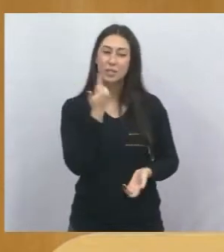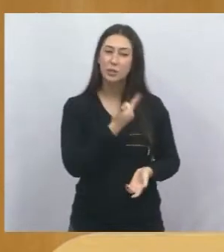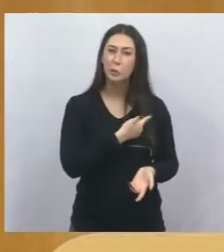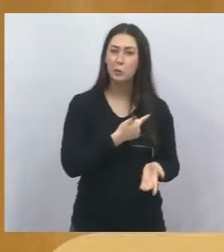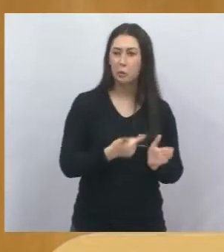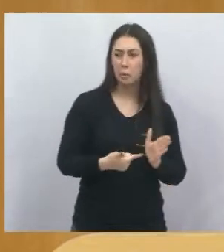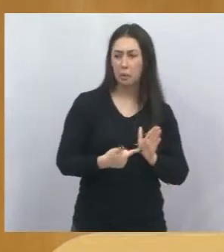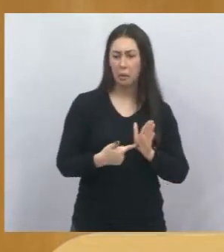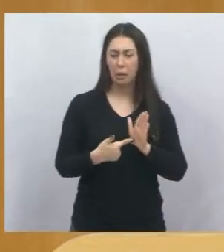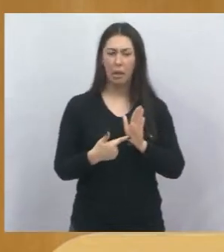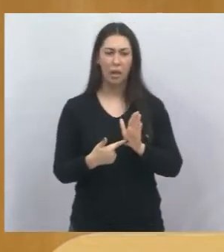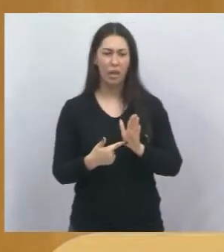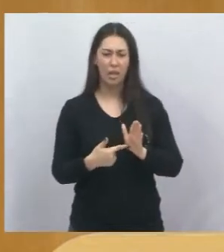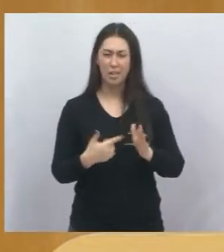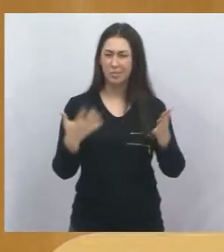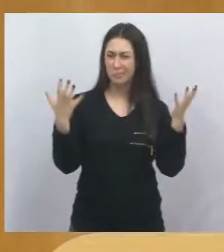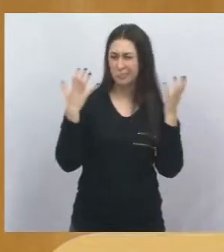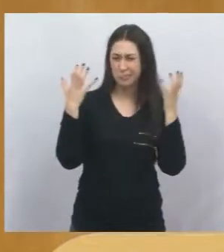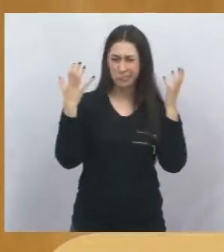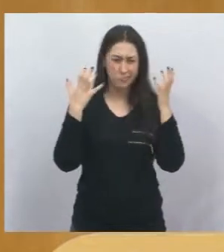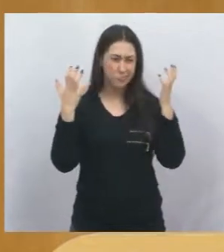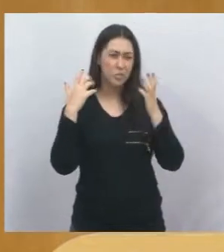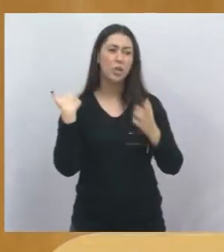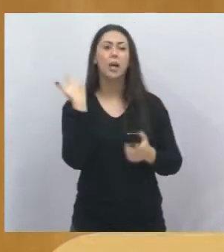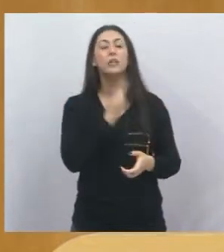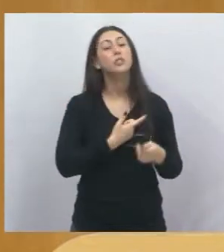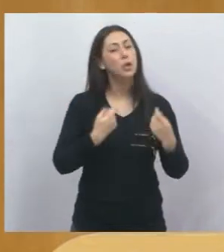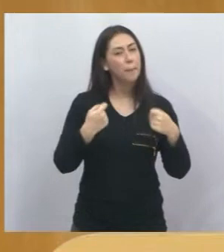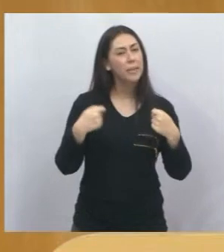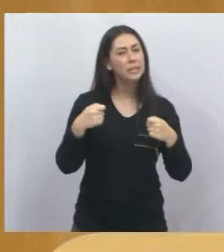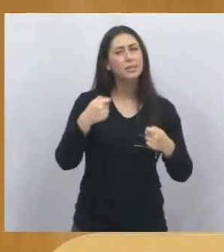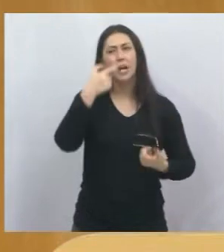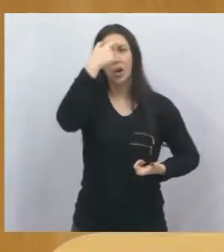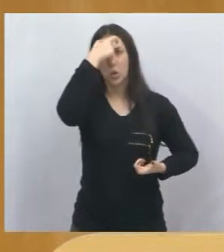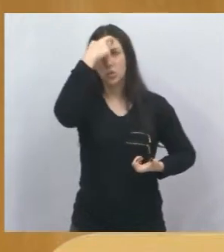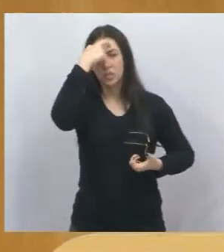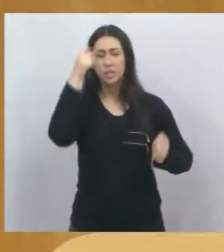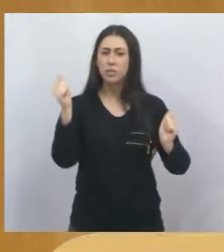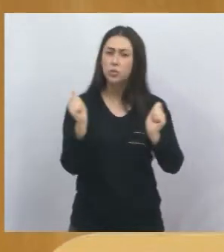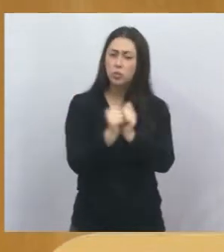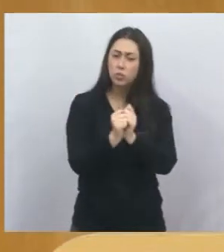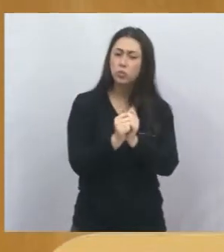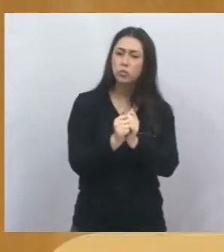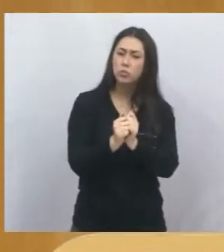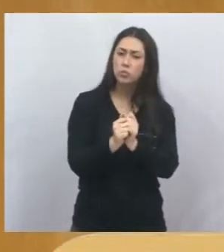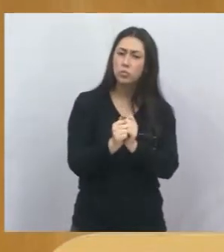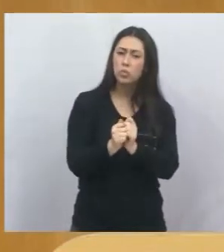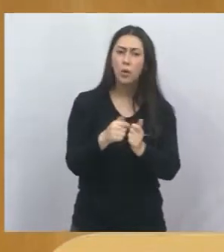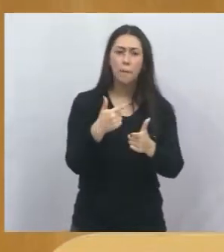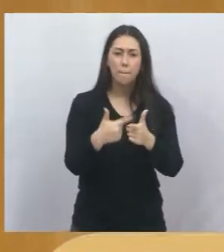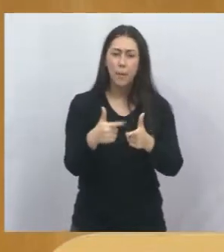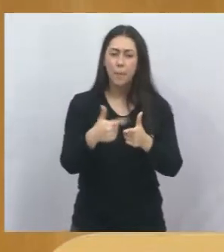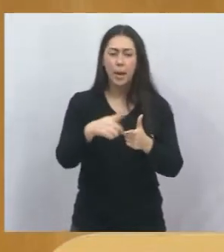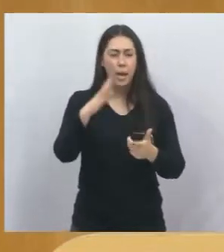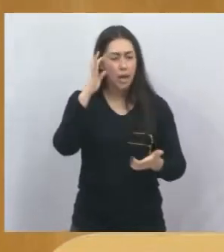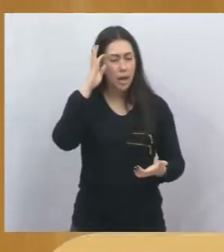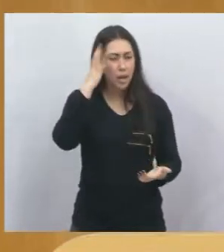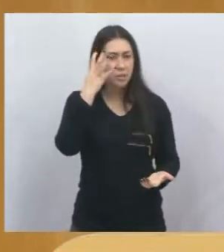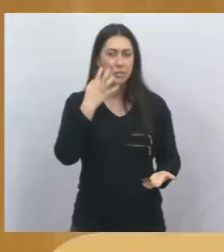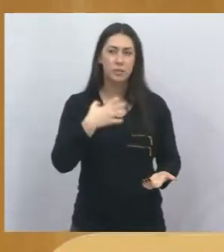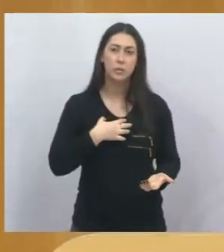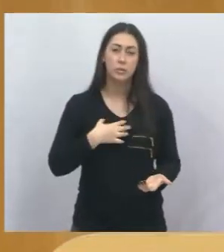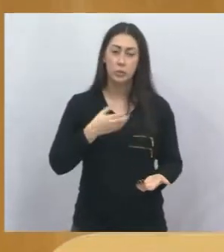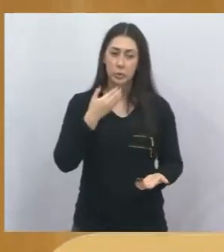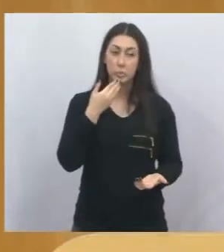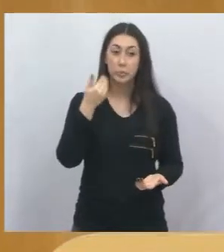colocados contra a parede e devemos ter um discernimento em conjunto para resolver o que é melhor para